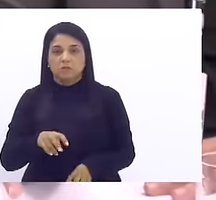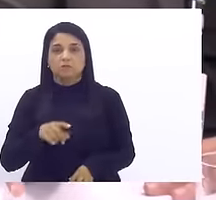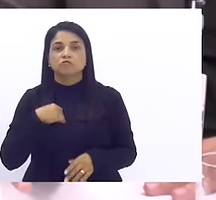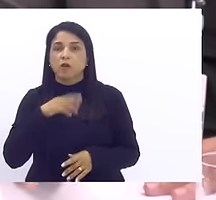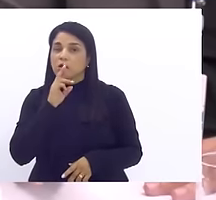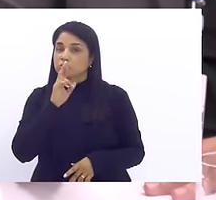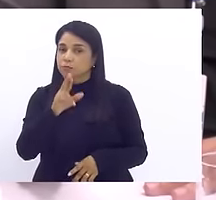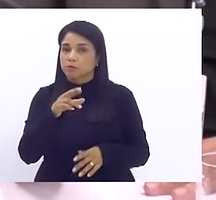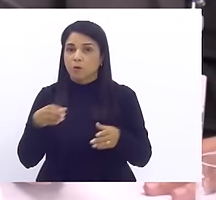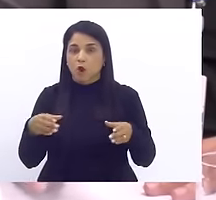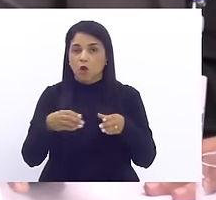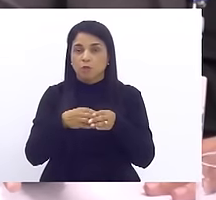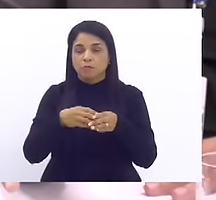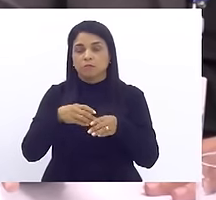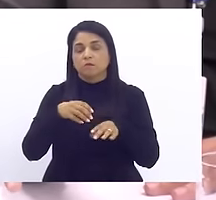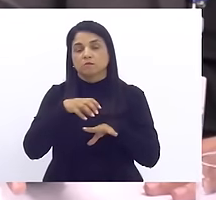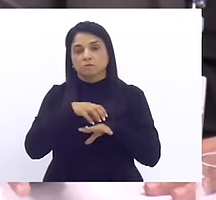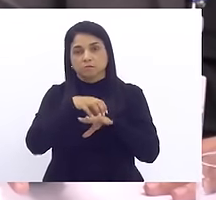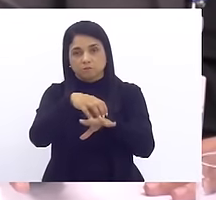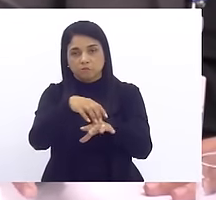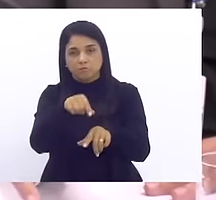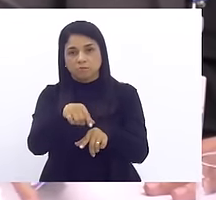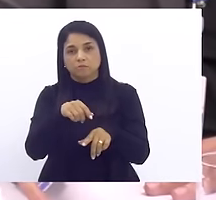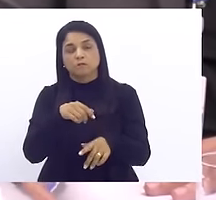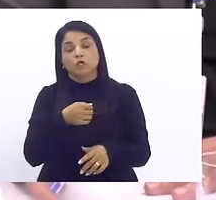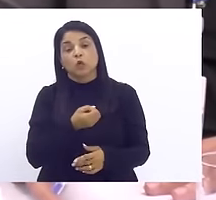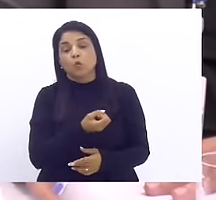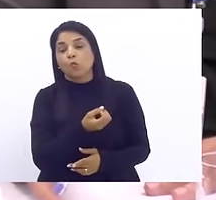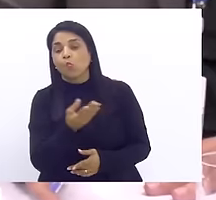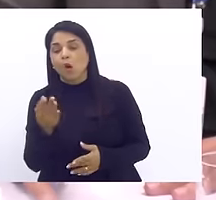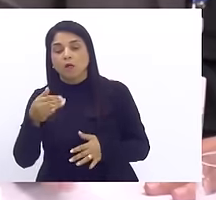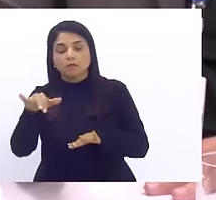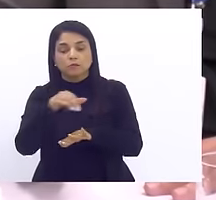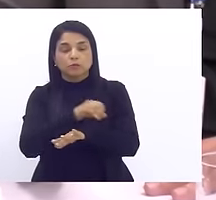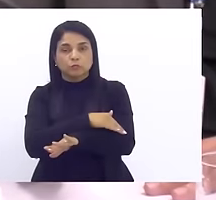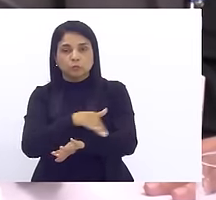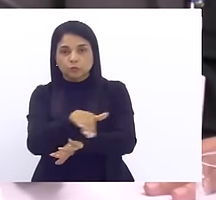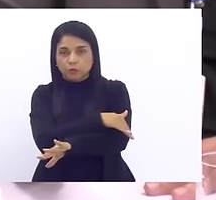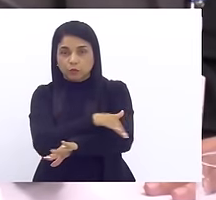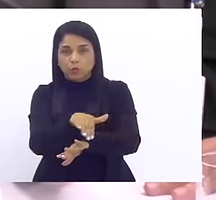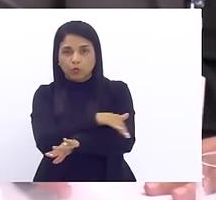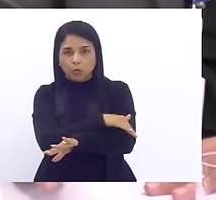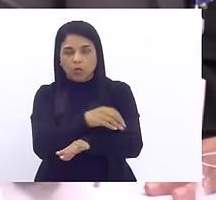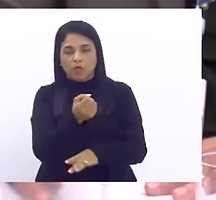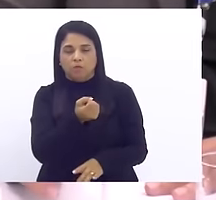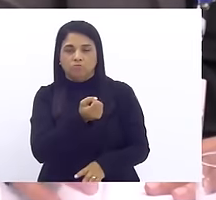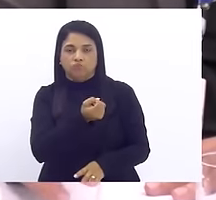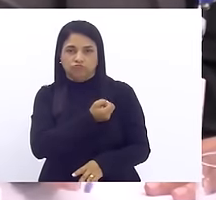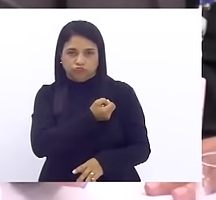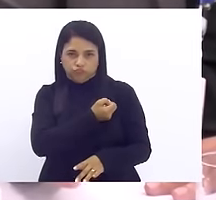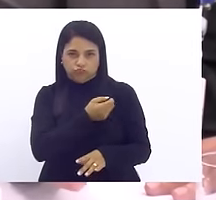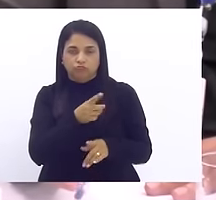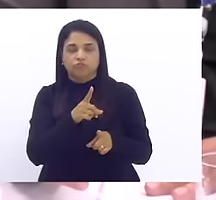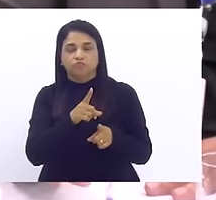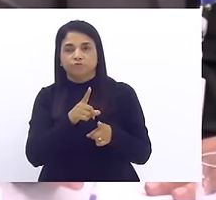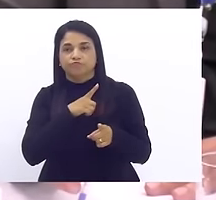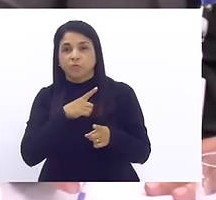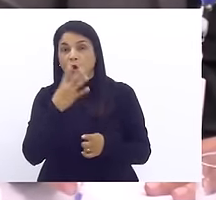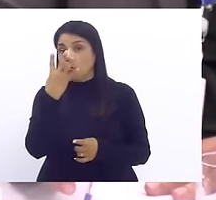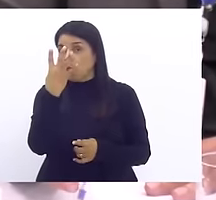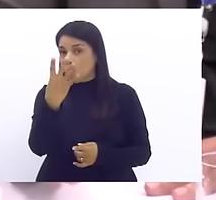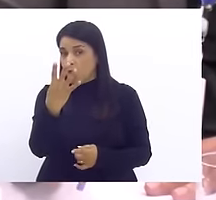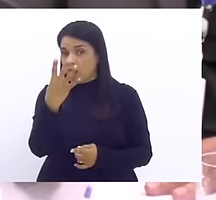comissão de transporte numerando os pátios e indicando os endereços hoje o neto tem quatro